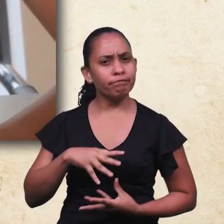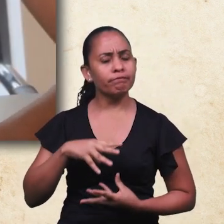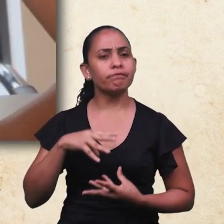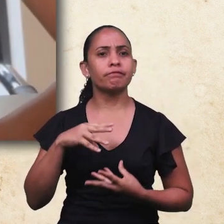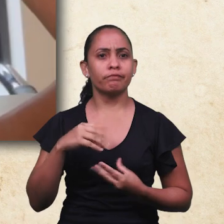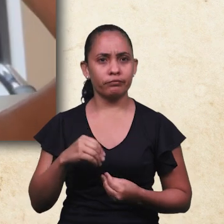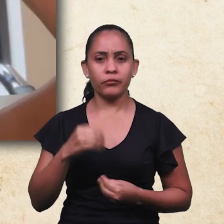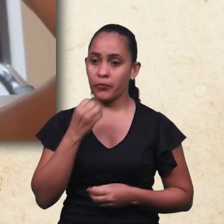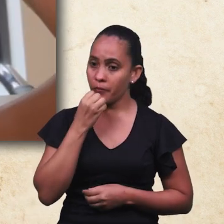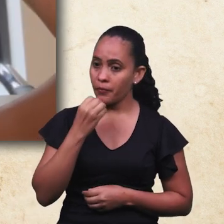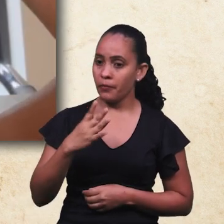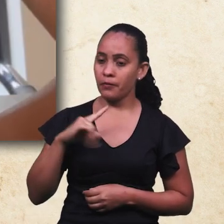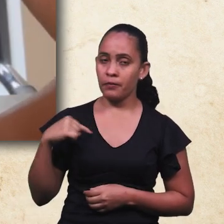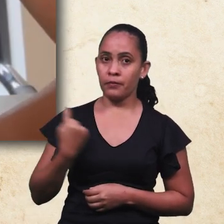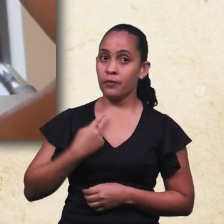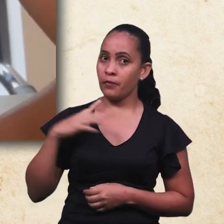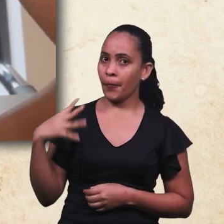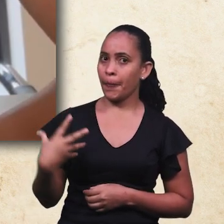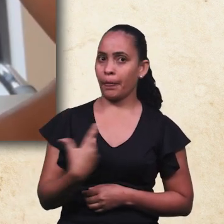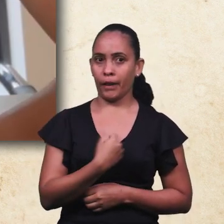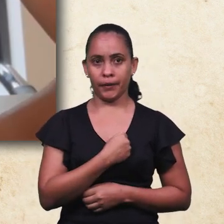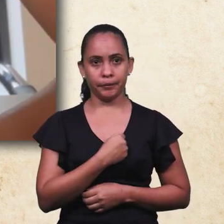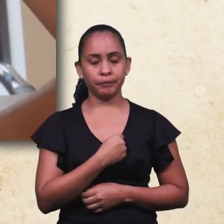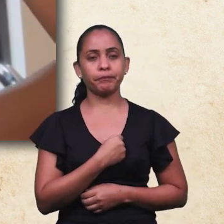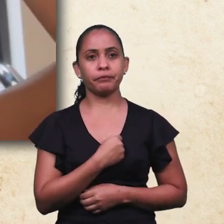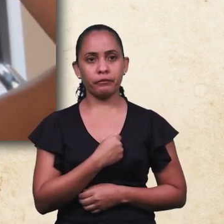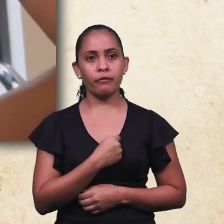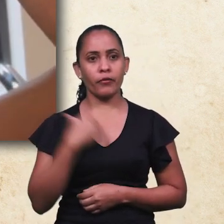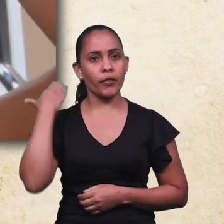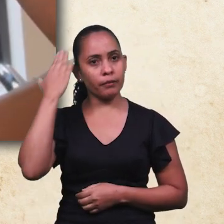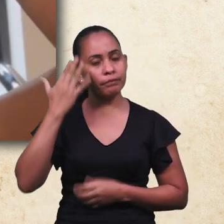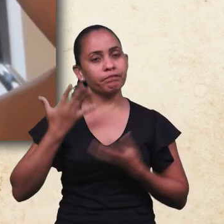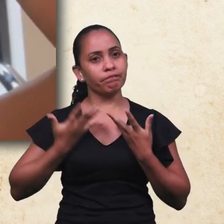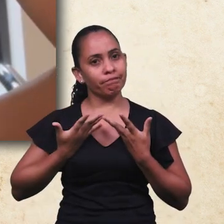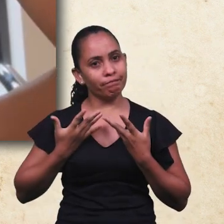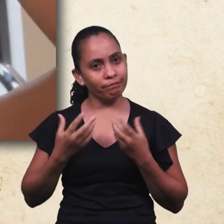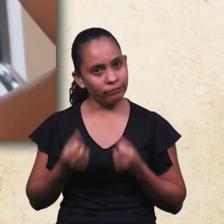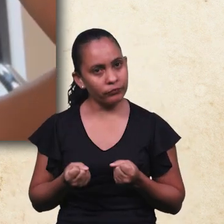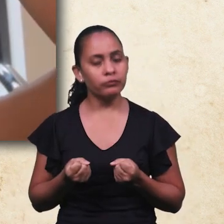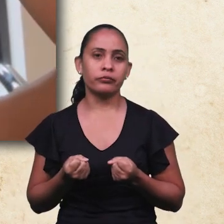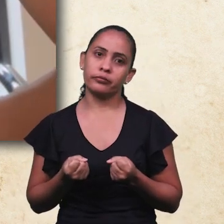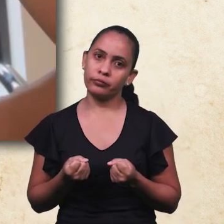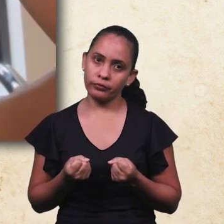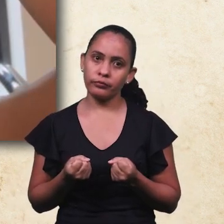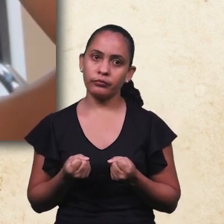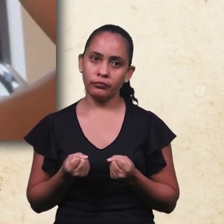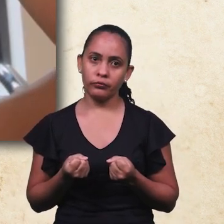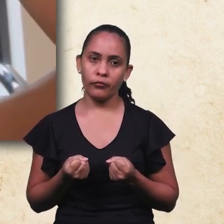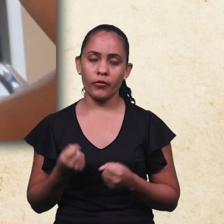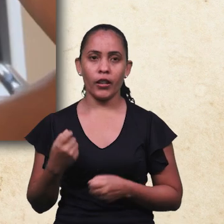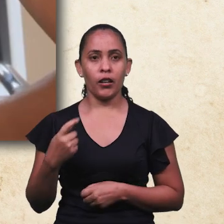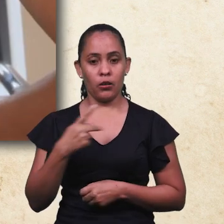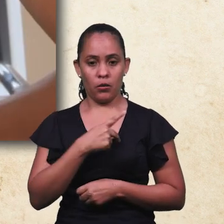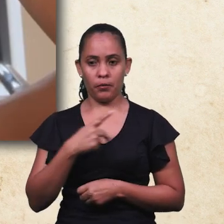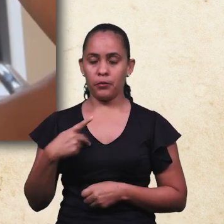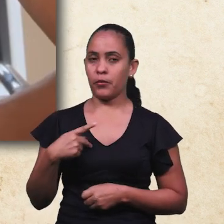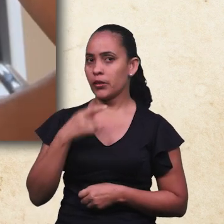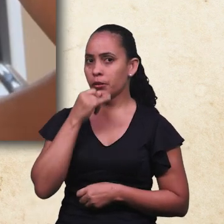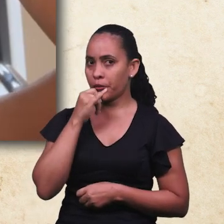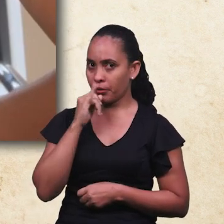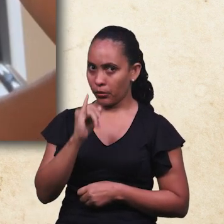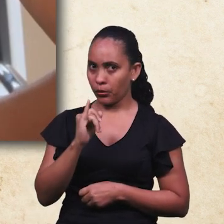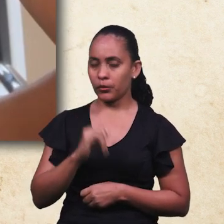isso contribui para a nossa salvação. Eu guardei essa palavra, irmãos, e como o pastor